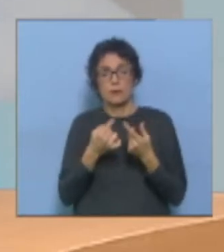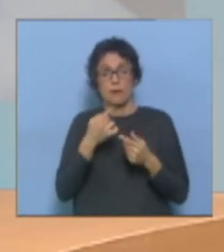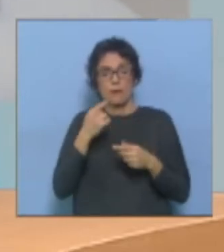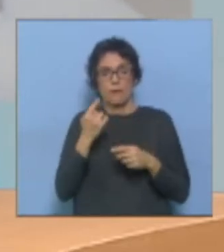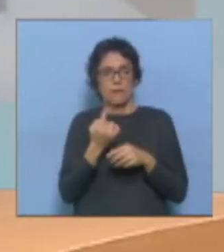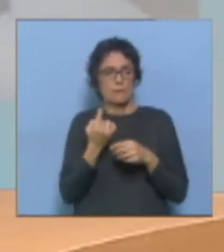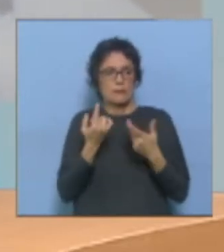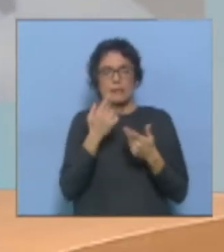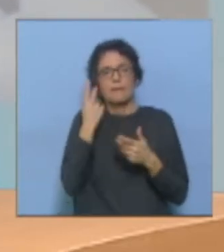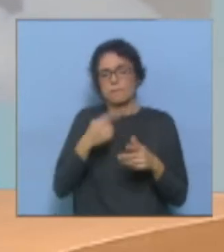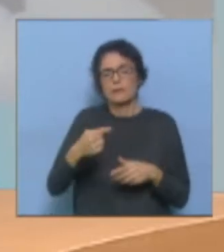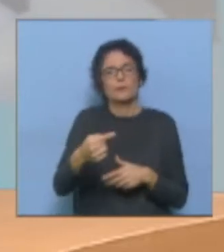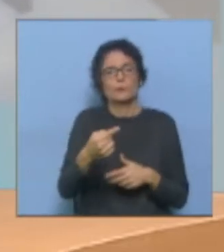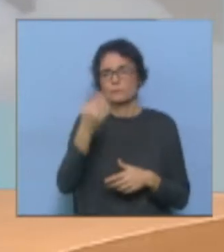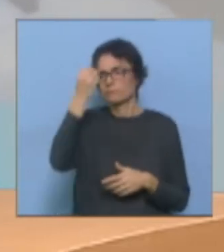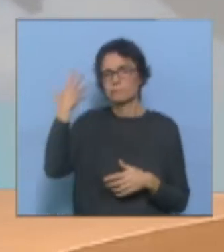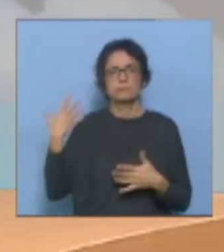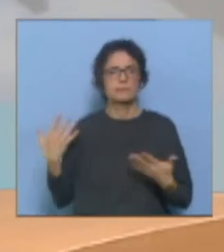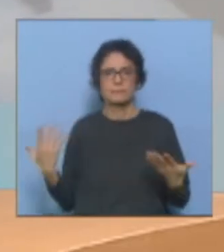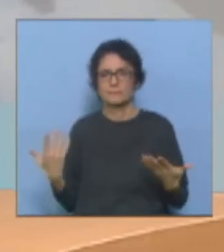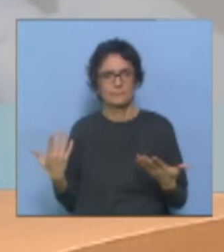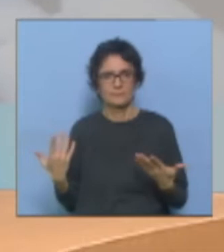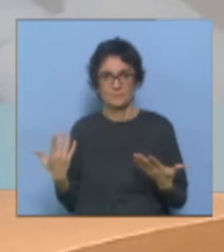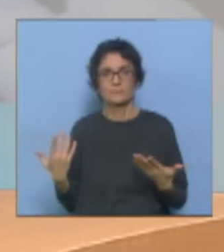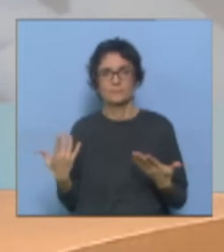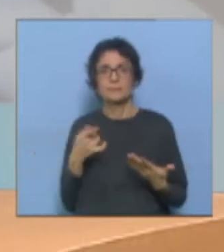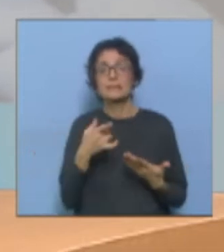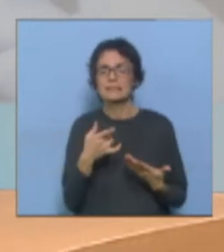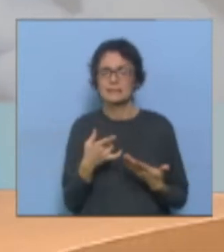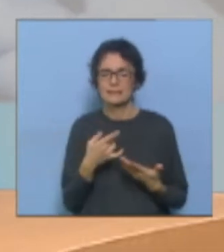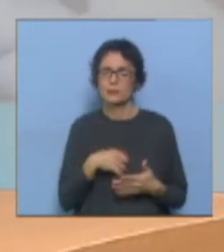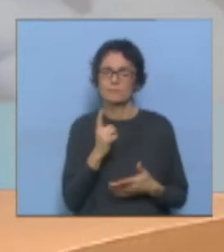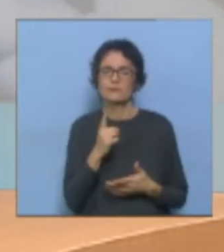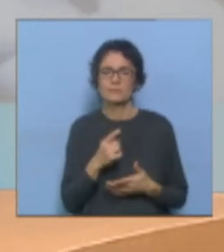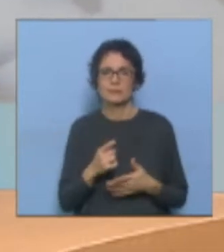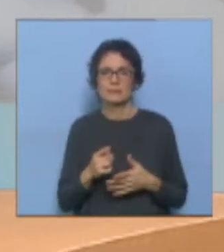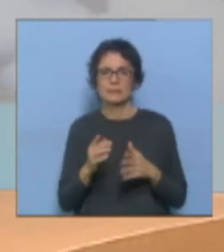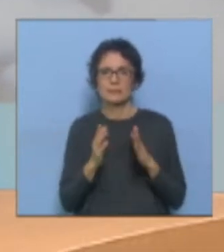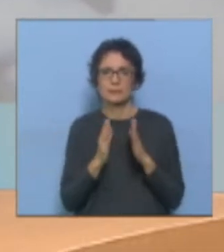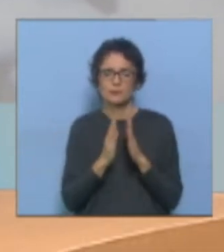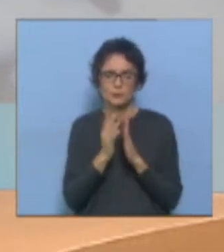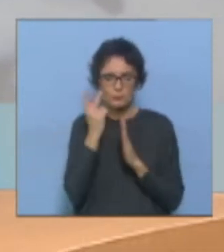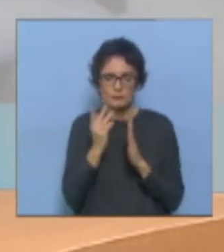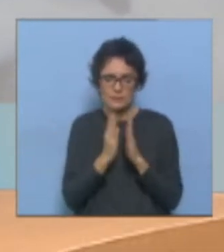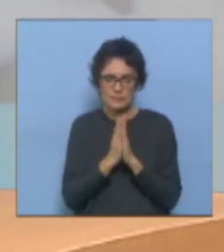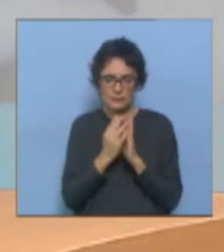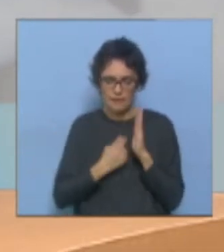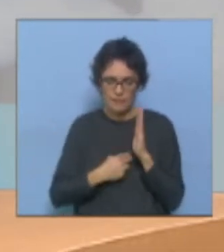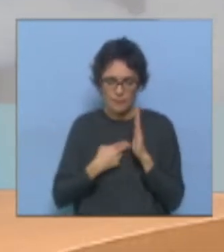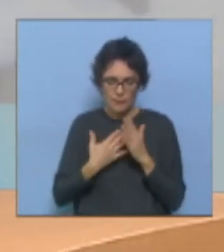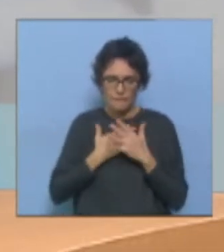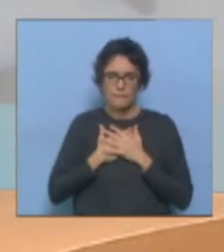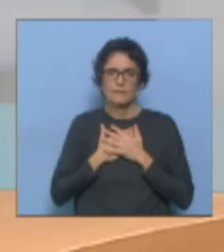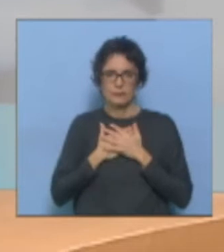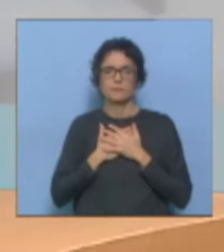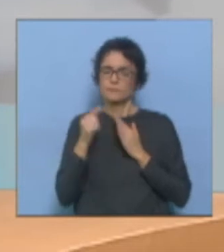é interessante porque não é só a Igreja, não é, que aprecia a vida consagrada, mas é também o mundo, não é, no seu todo, se assim quisermos. Até